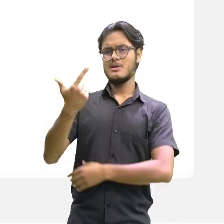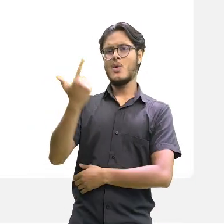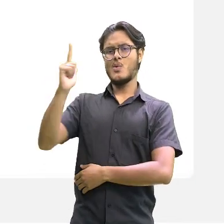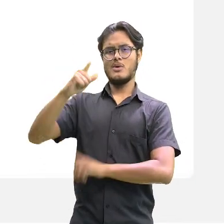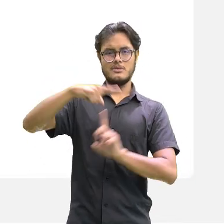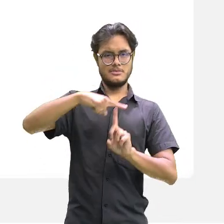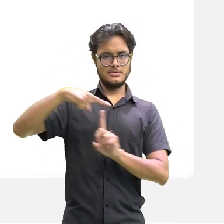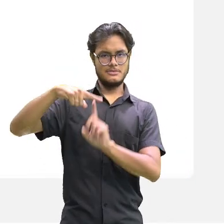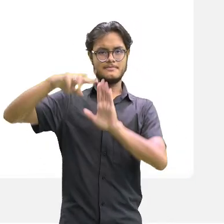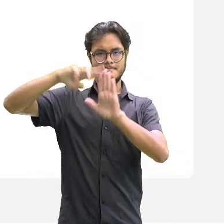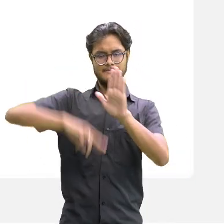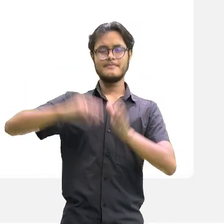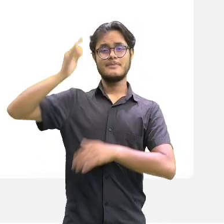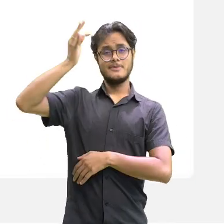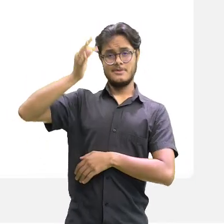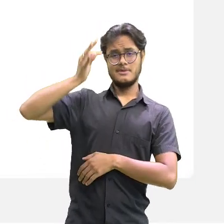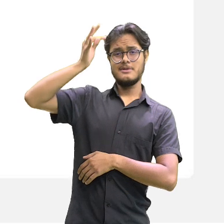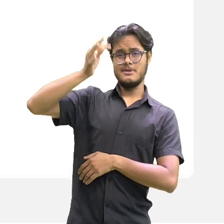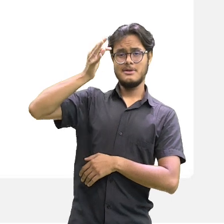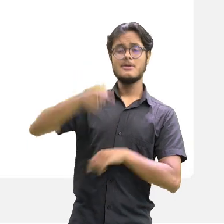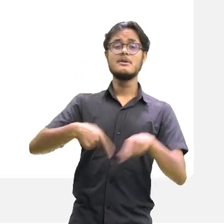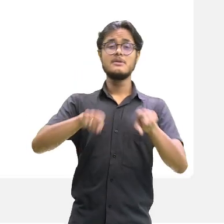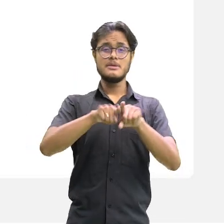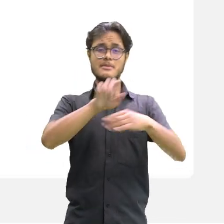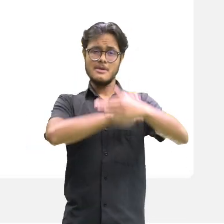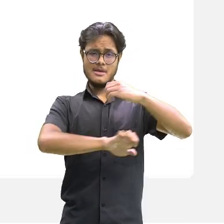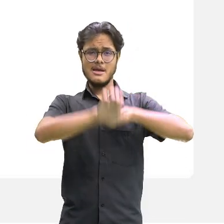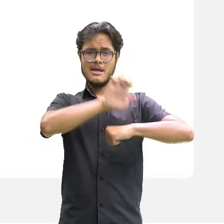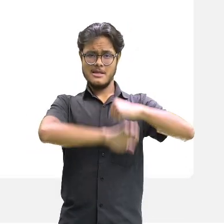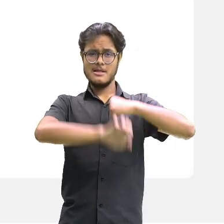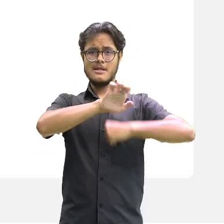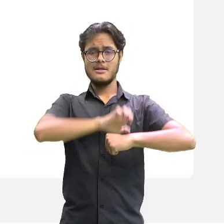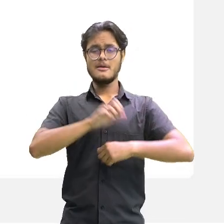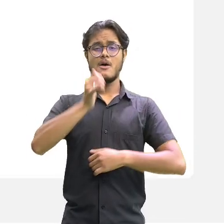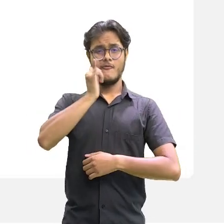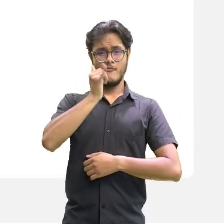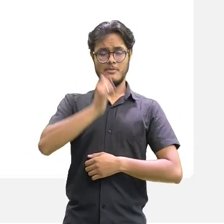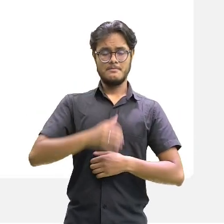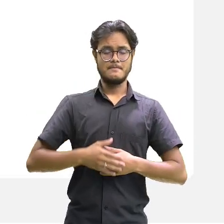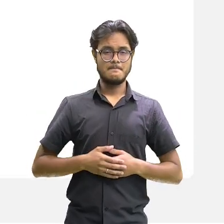teorias, assim como as cargas elétricas. E para a gente começar a